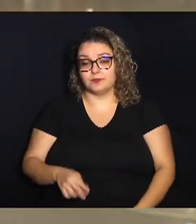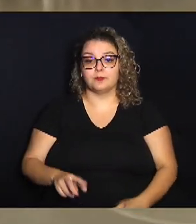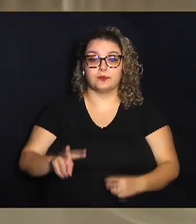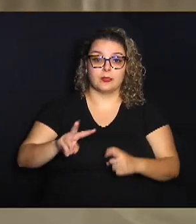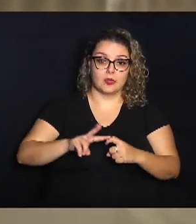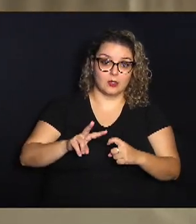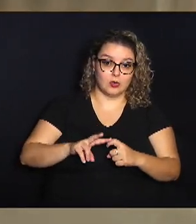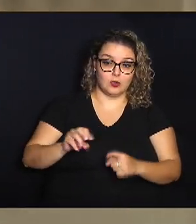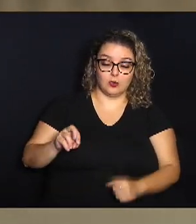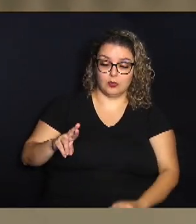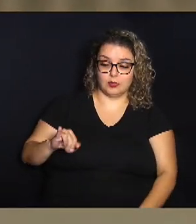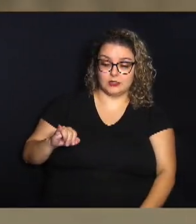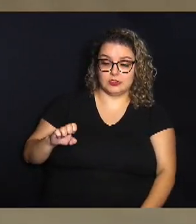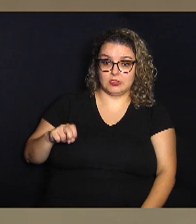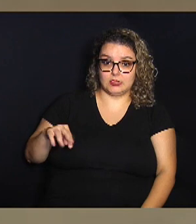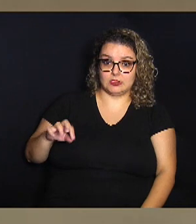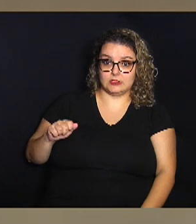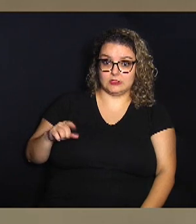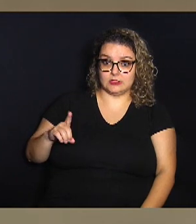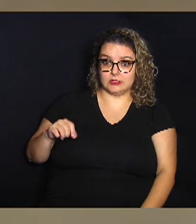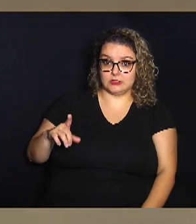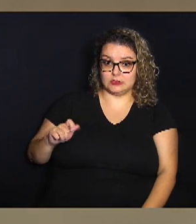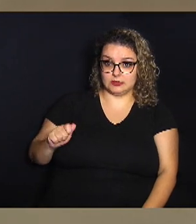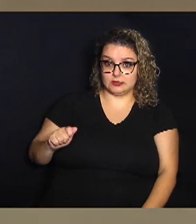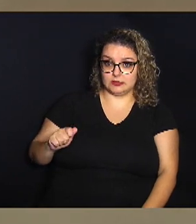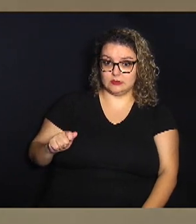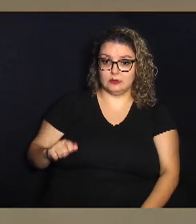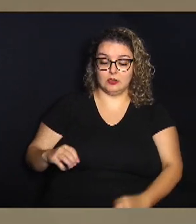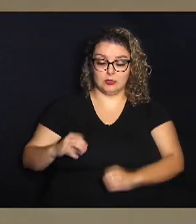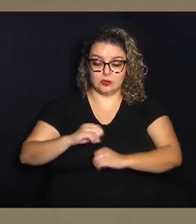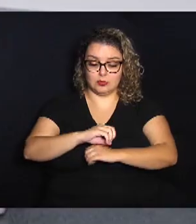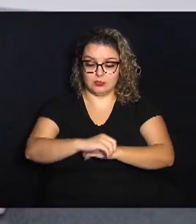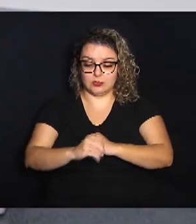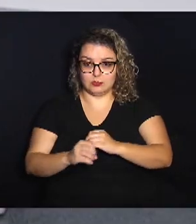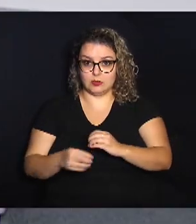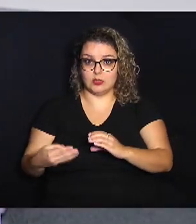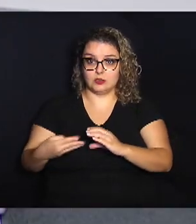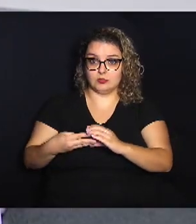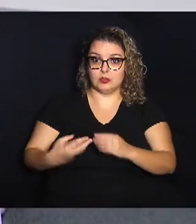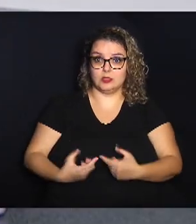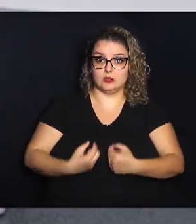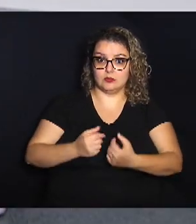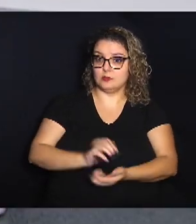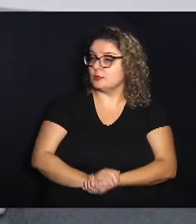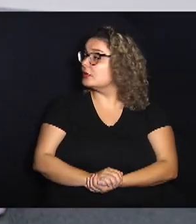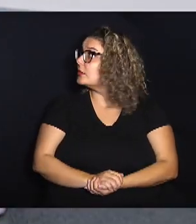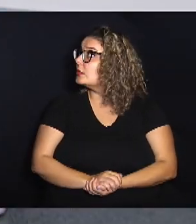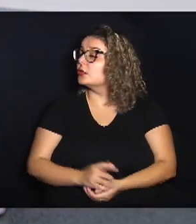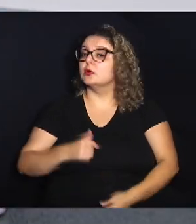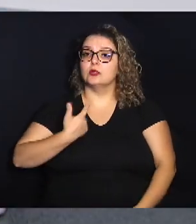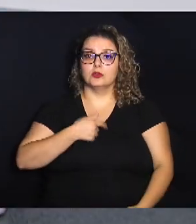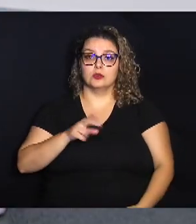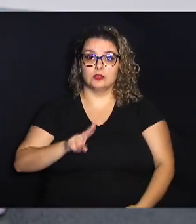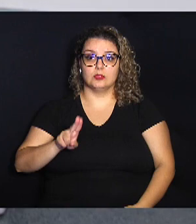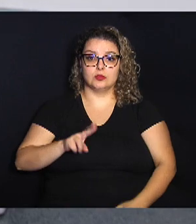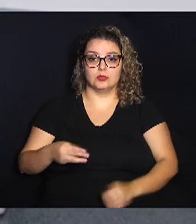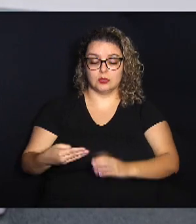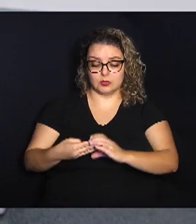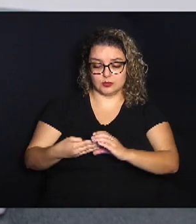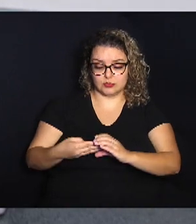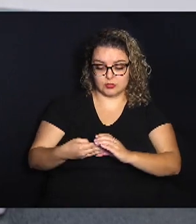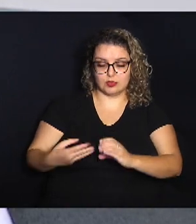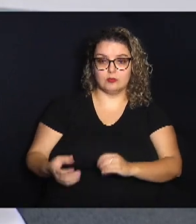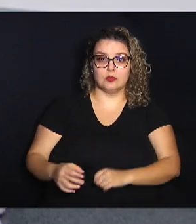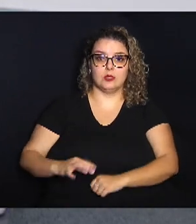orientanda aplicou algumas moléculas do veneno nas células tumorais. Nós utilizamos a molécula isolada do veneno de